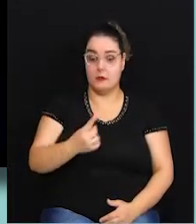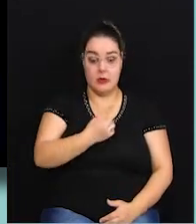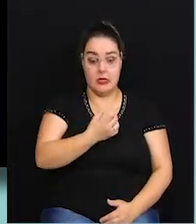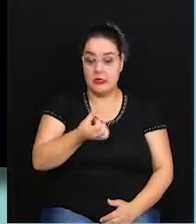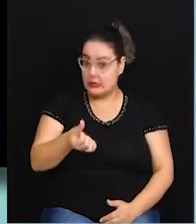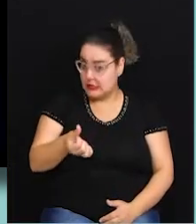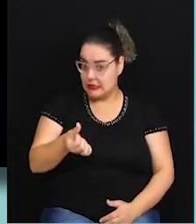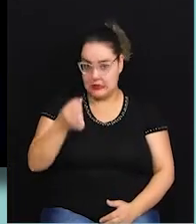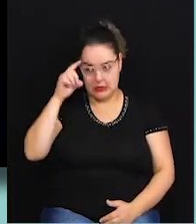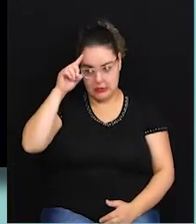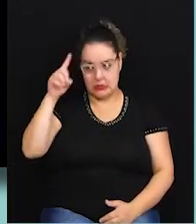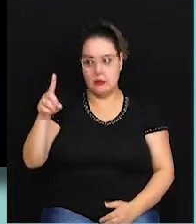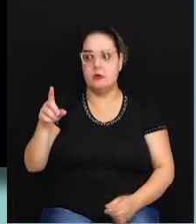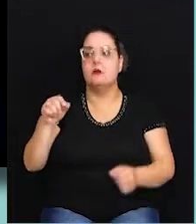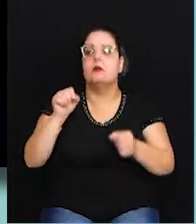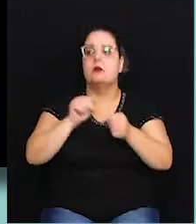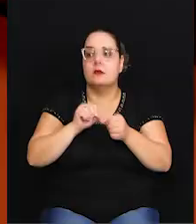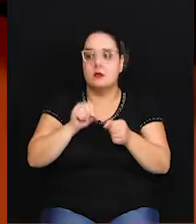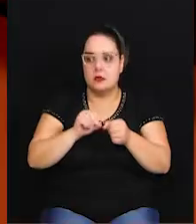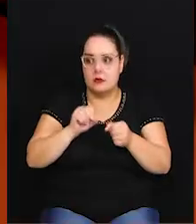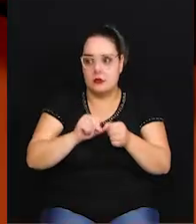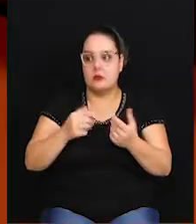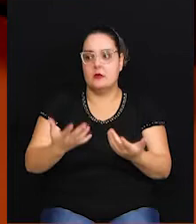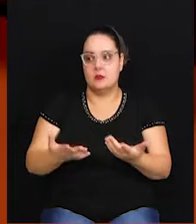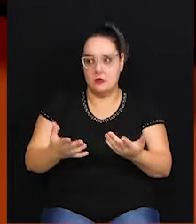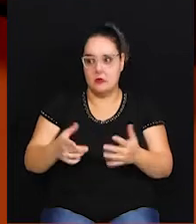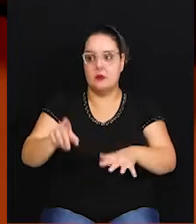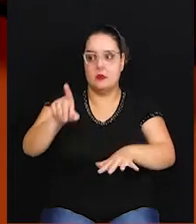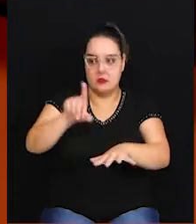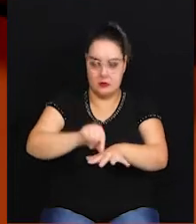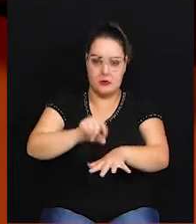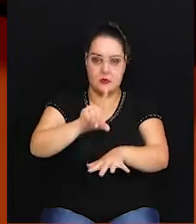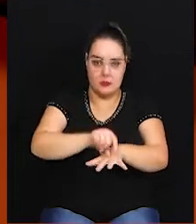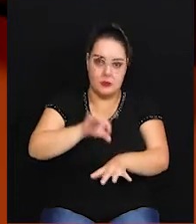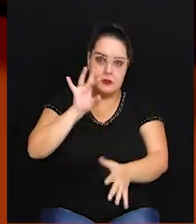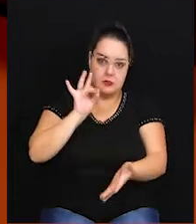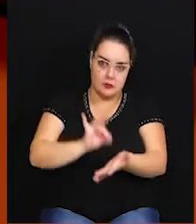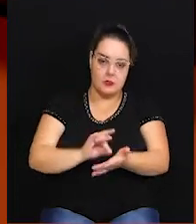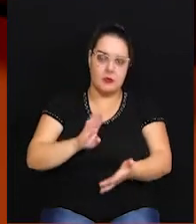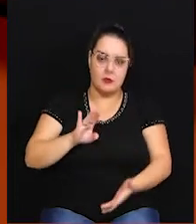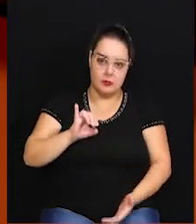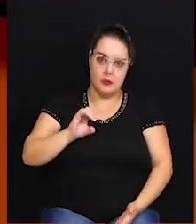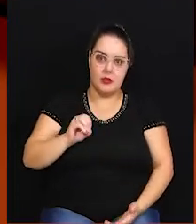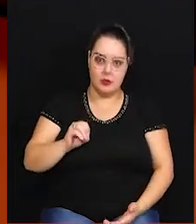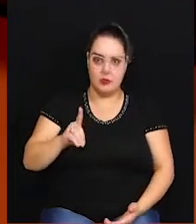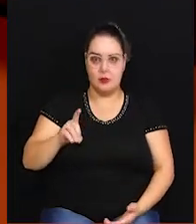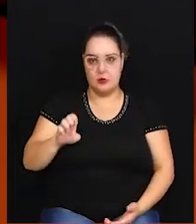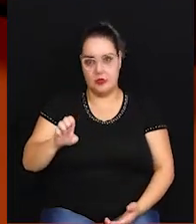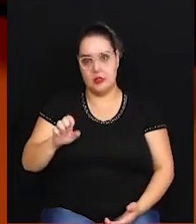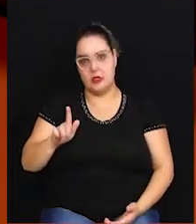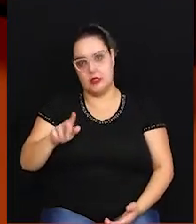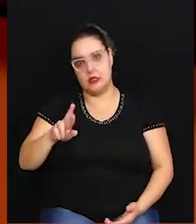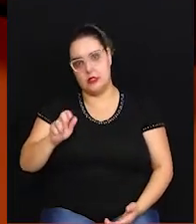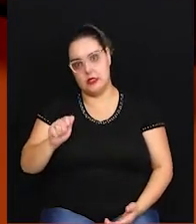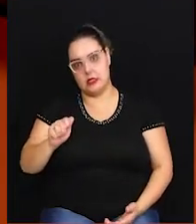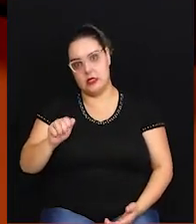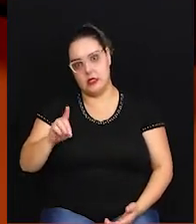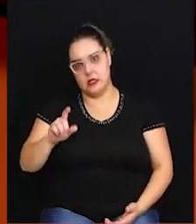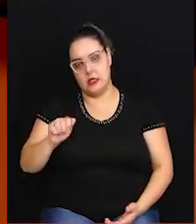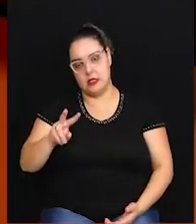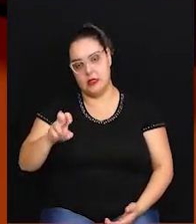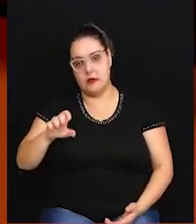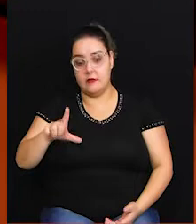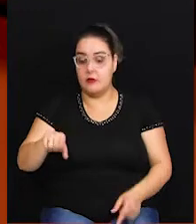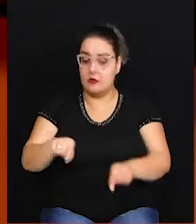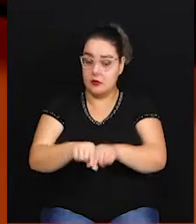16 dias. Isso porque elas fizeram uma alternativa de fato biodegradável e sustentável.